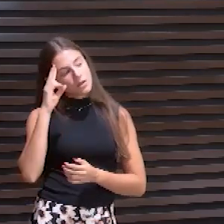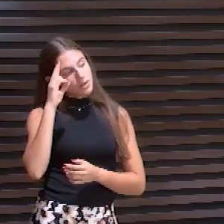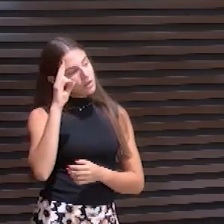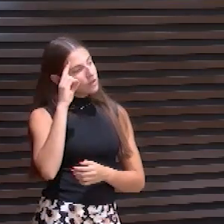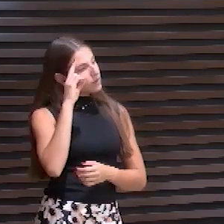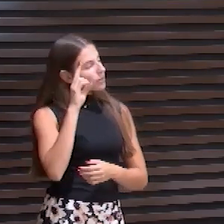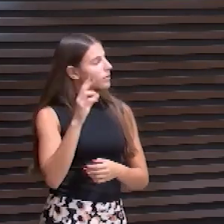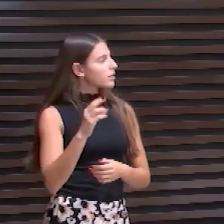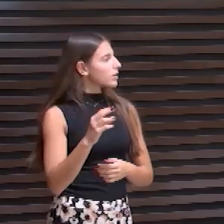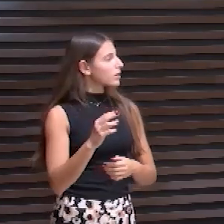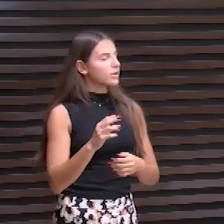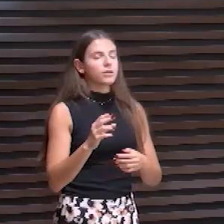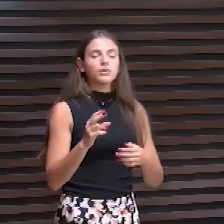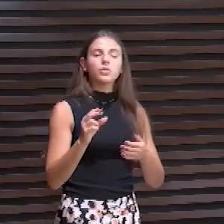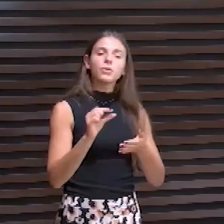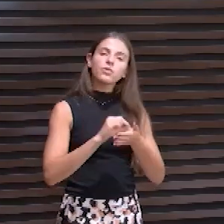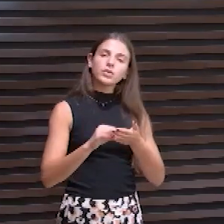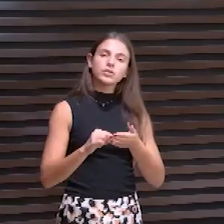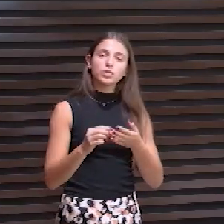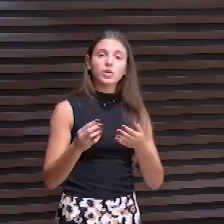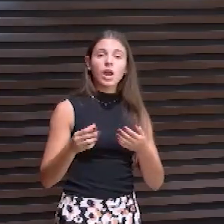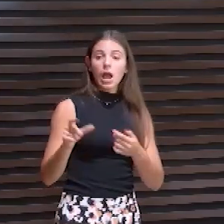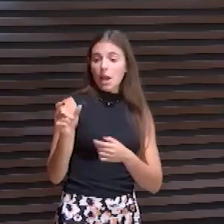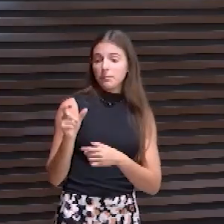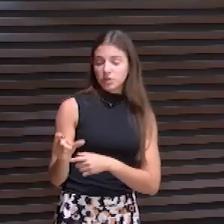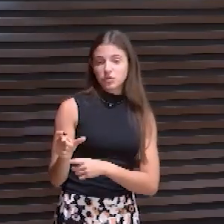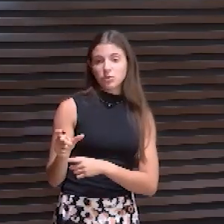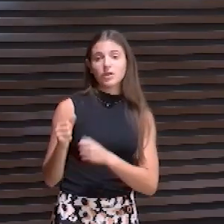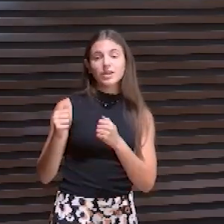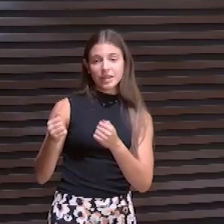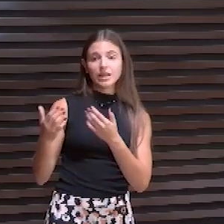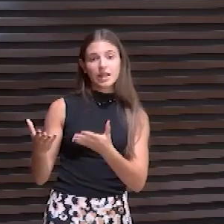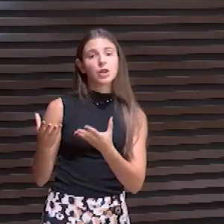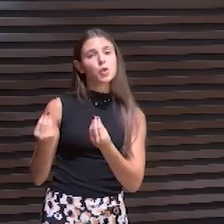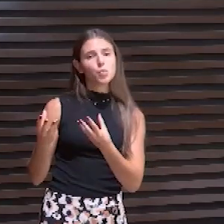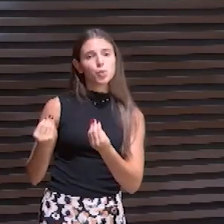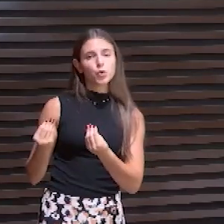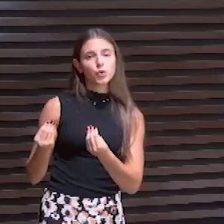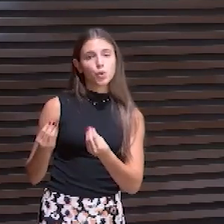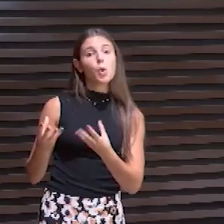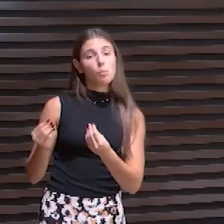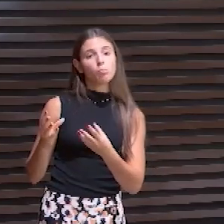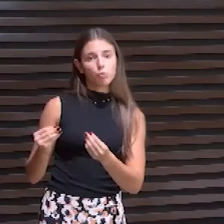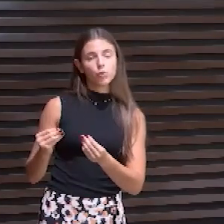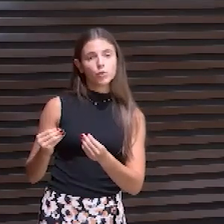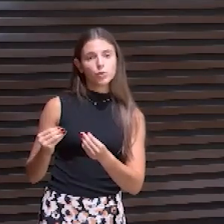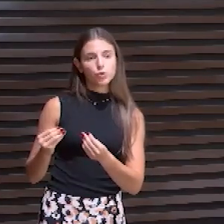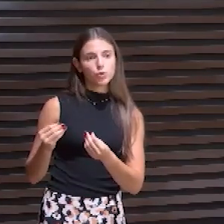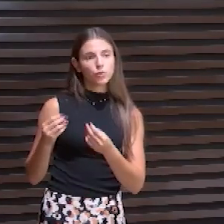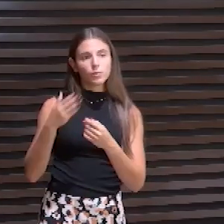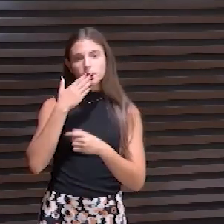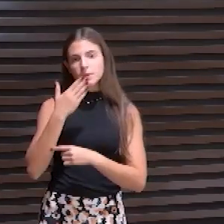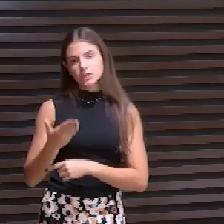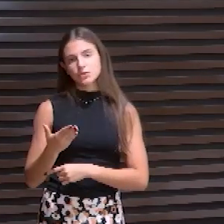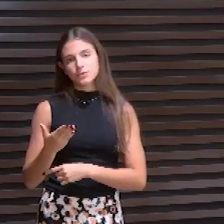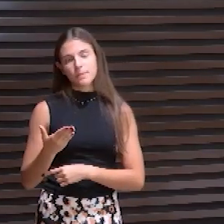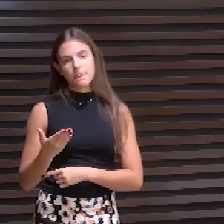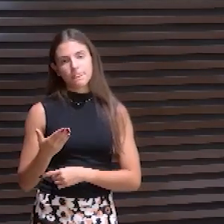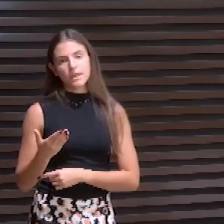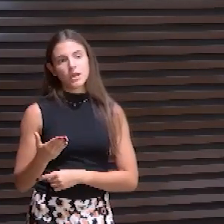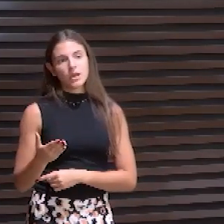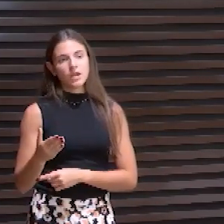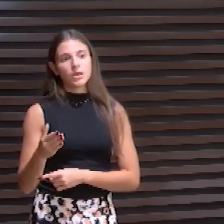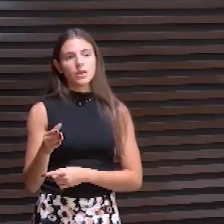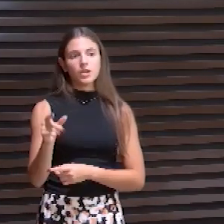muito é dado, muito mais será cobrado. E ao que Jesus falou, que Cafarnaum, que teve a oportunidade de ver os milagres, vai ter